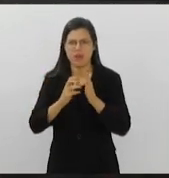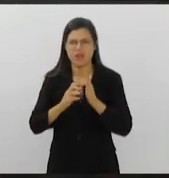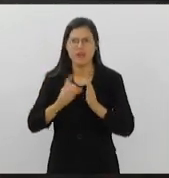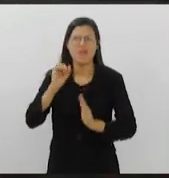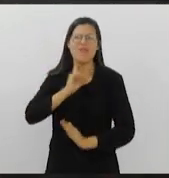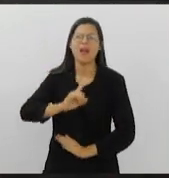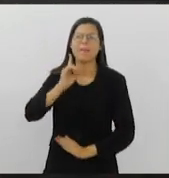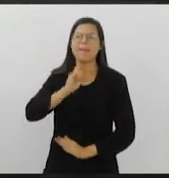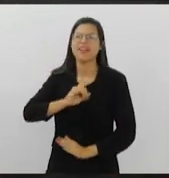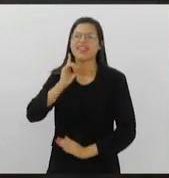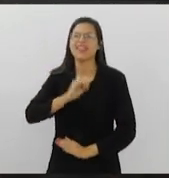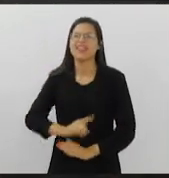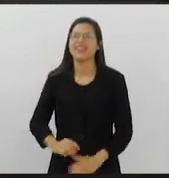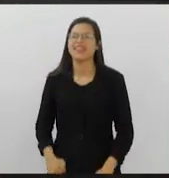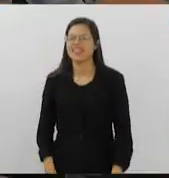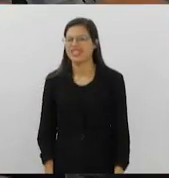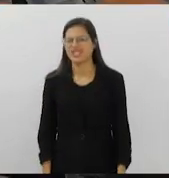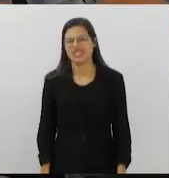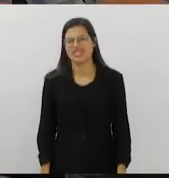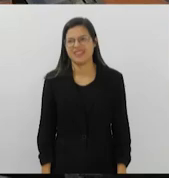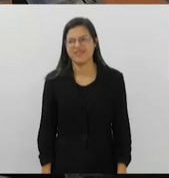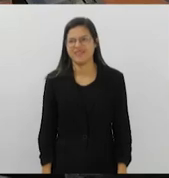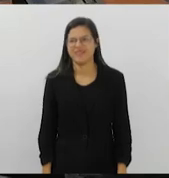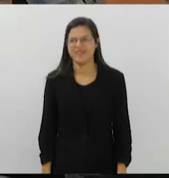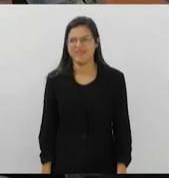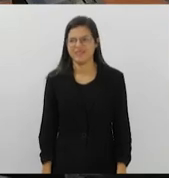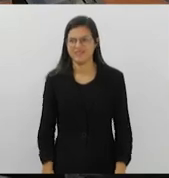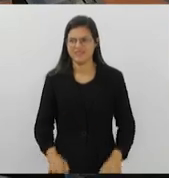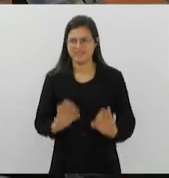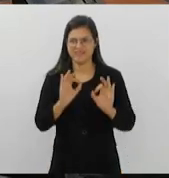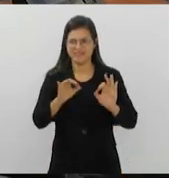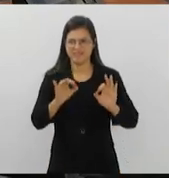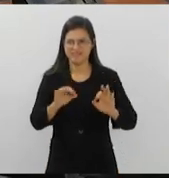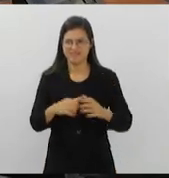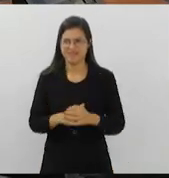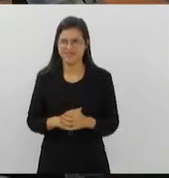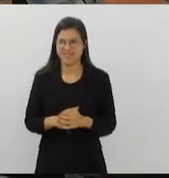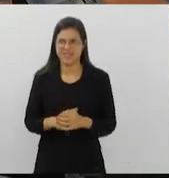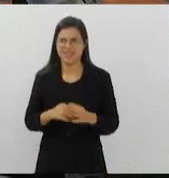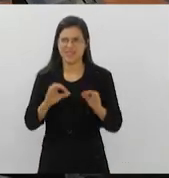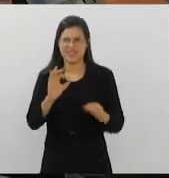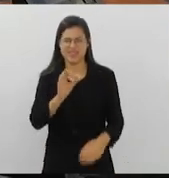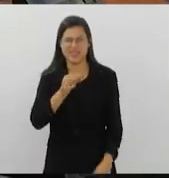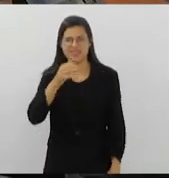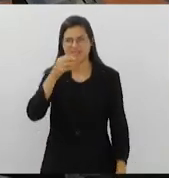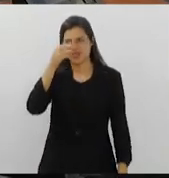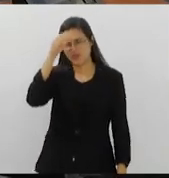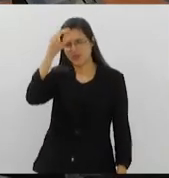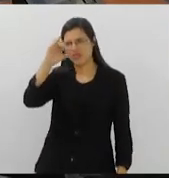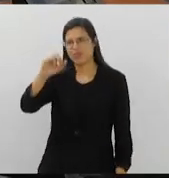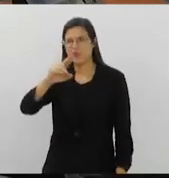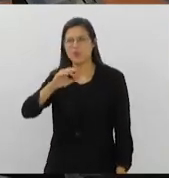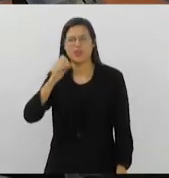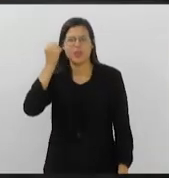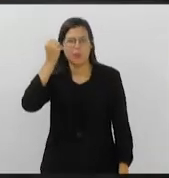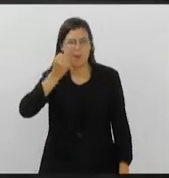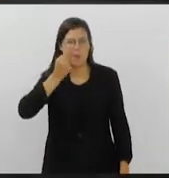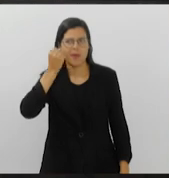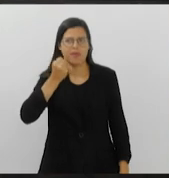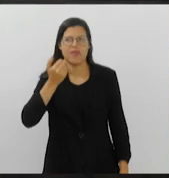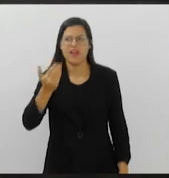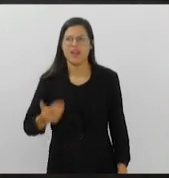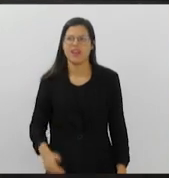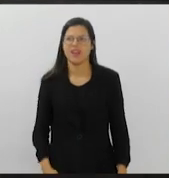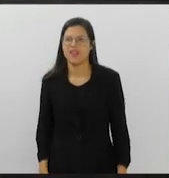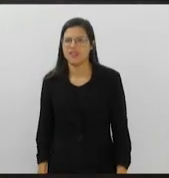flamenguistas. Isso, tá aqui Tia Ju, Samuel. Samuel Malafaia, tá todos aqui. Tia Ju, botou Célia Tia Jordão, Ju aí.